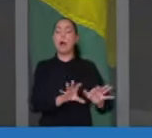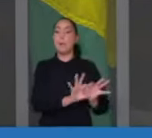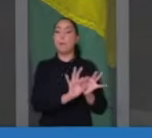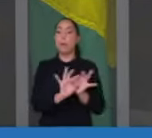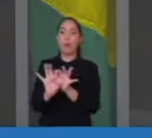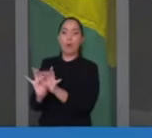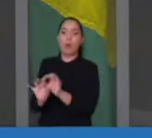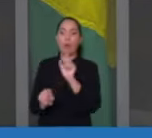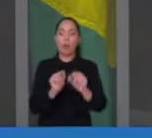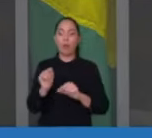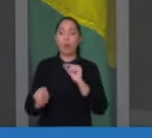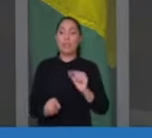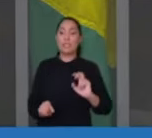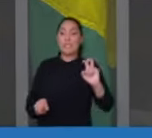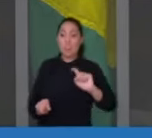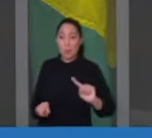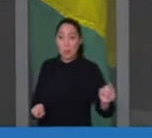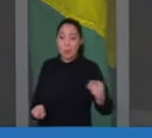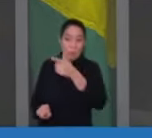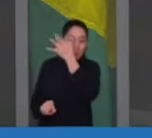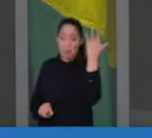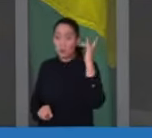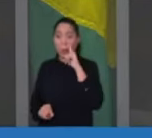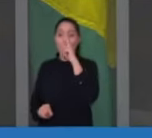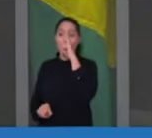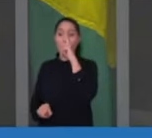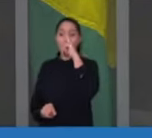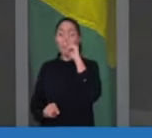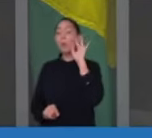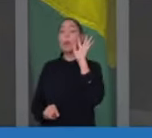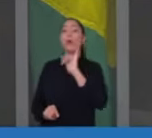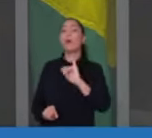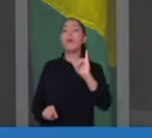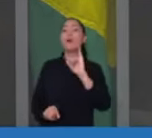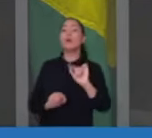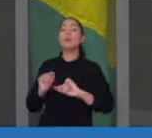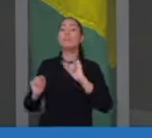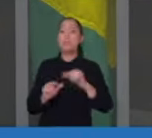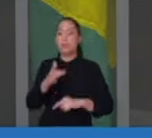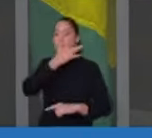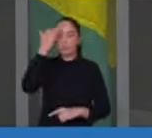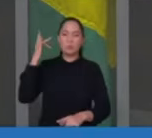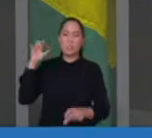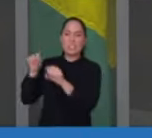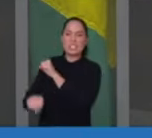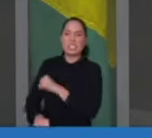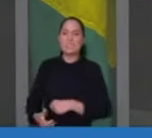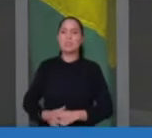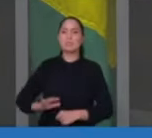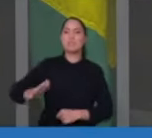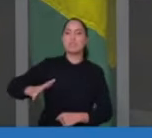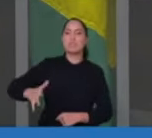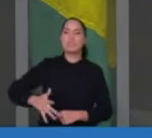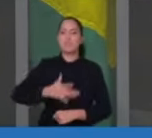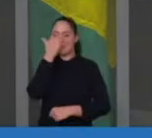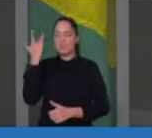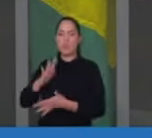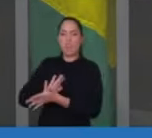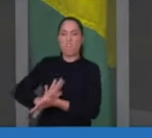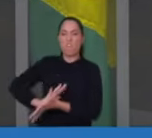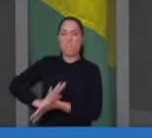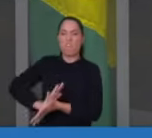mais perigosos do nosso país, a gente está falando de assassinos, de pedófilos, de torturadores, aqui no